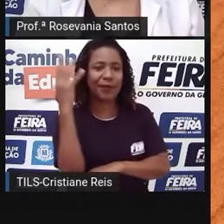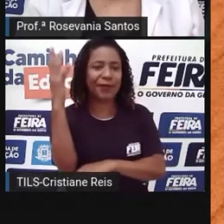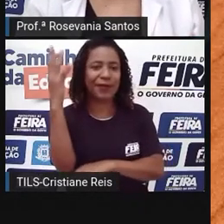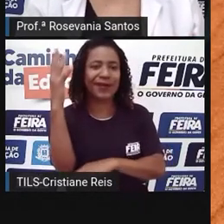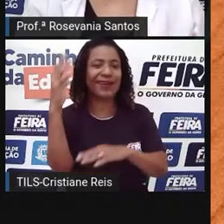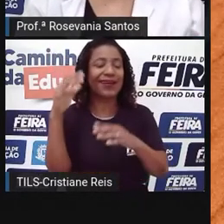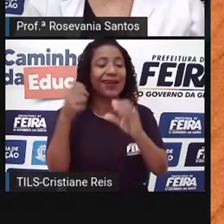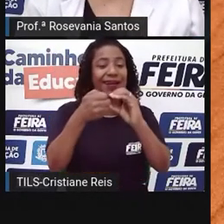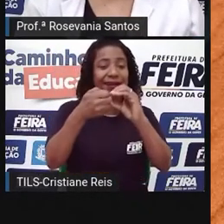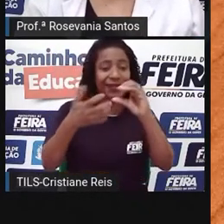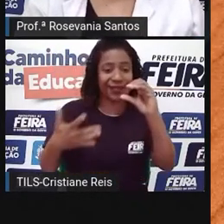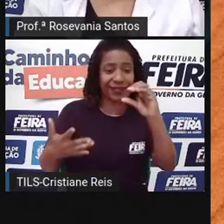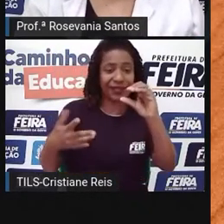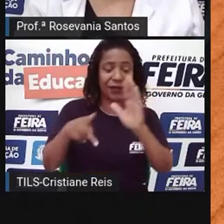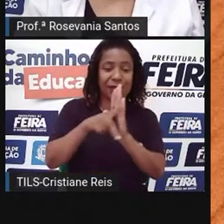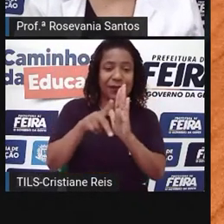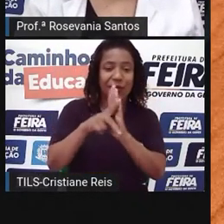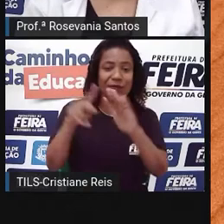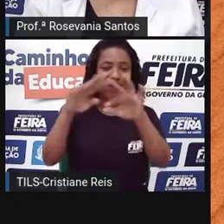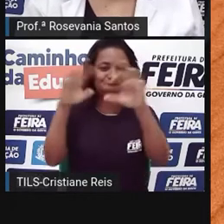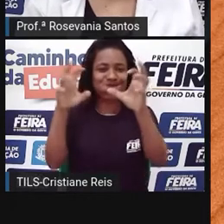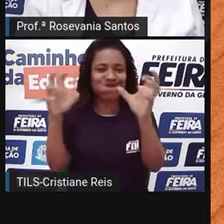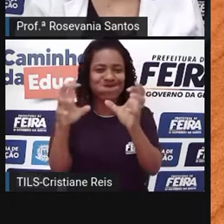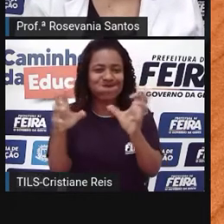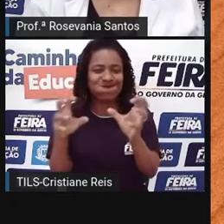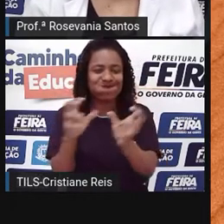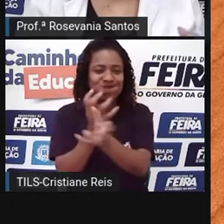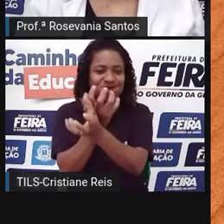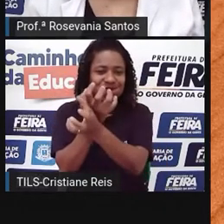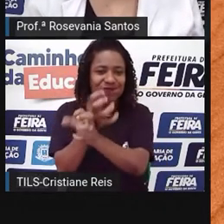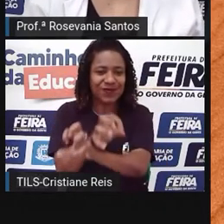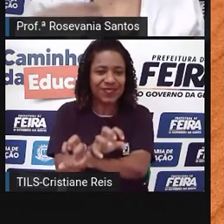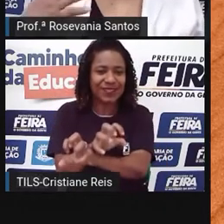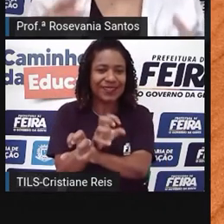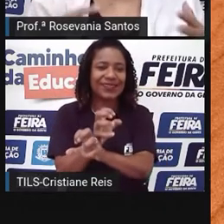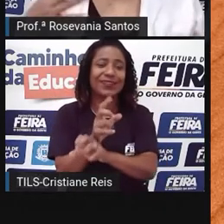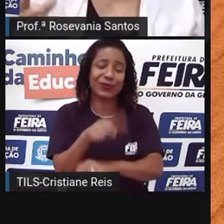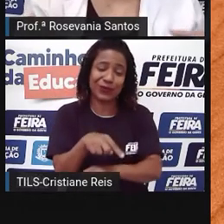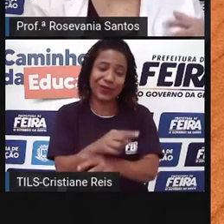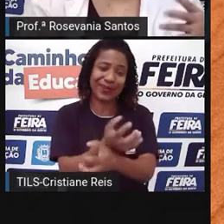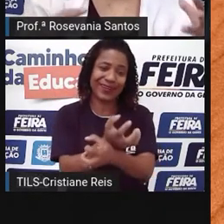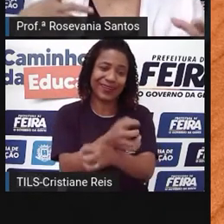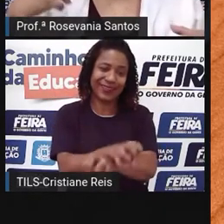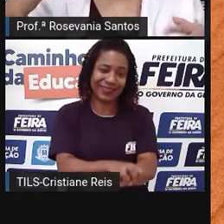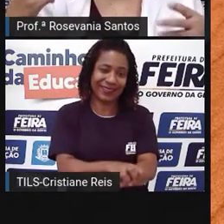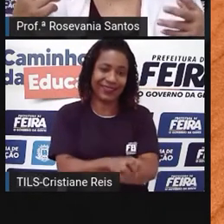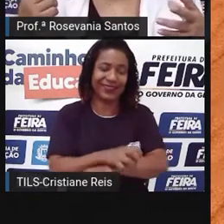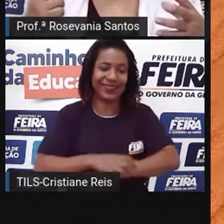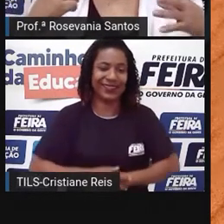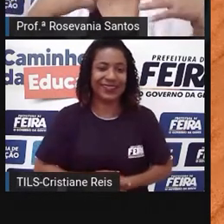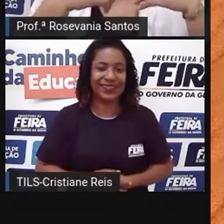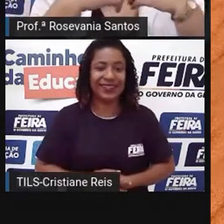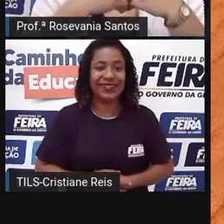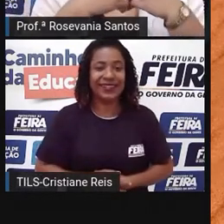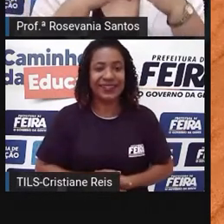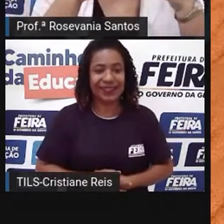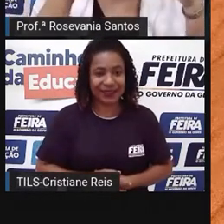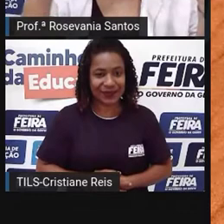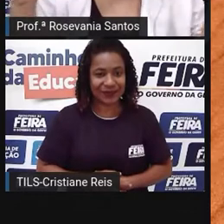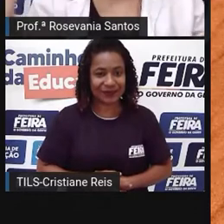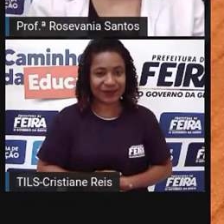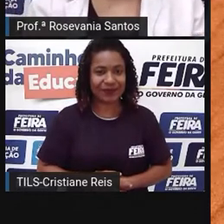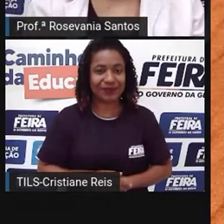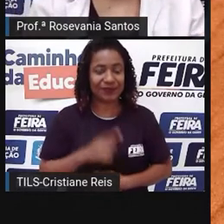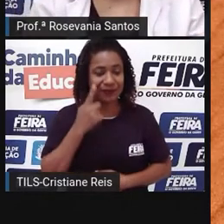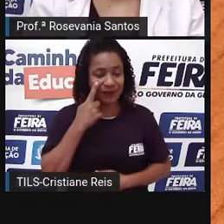inexistente, né? Tem toda aquela característica. E os desertos, daí a gente tem, desde aqueles desertos, né, que a gente